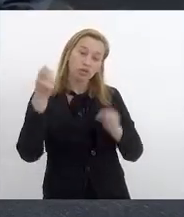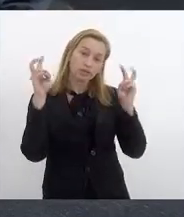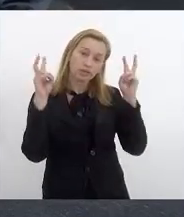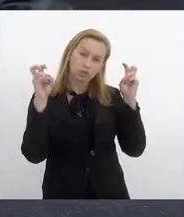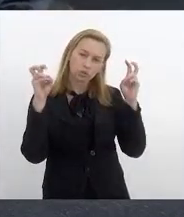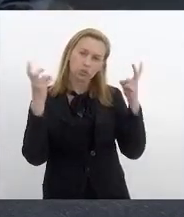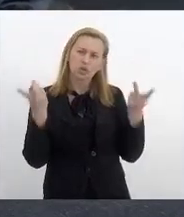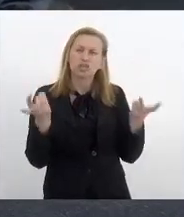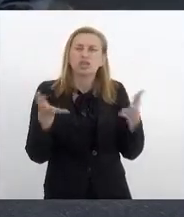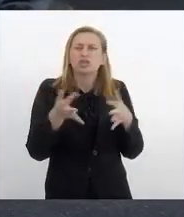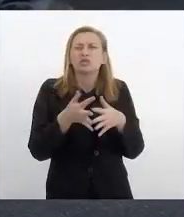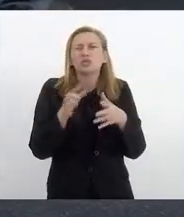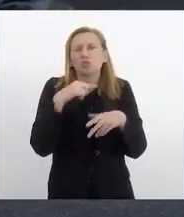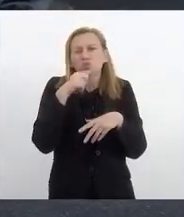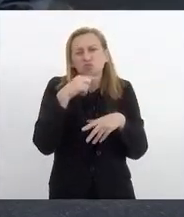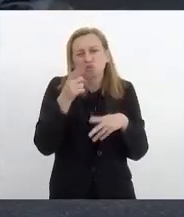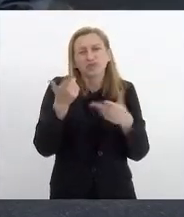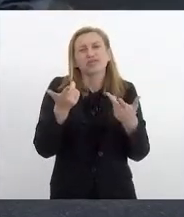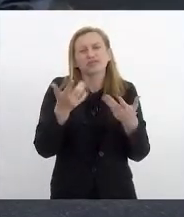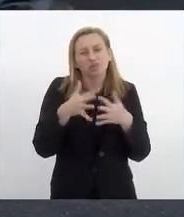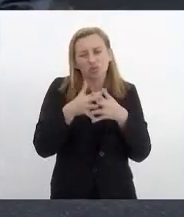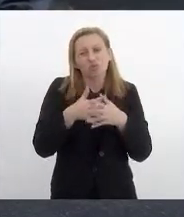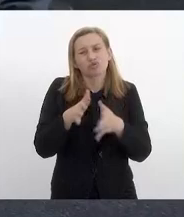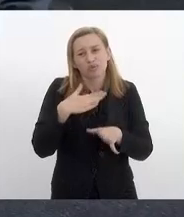que ficou uma dúvida para mim.